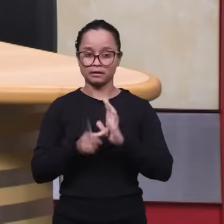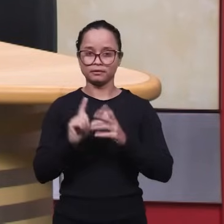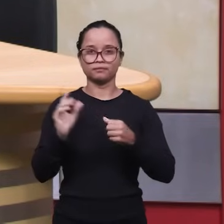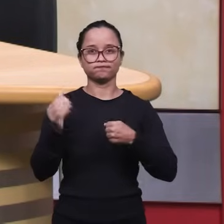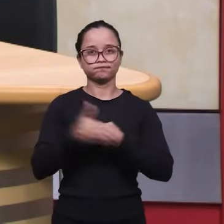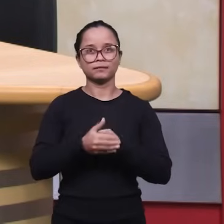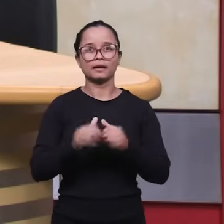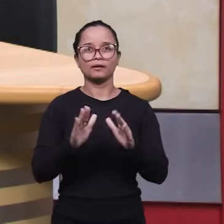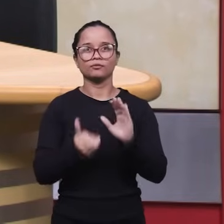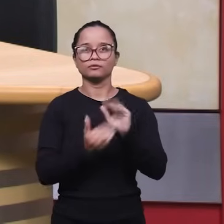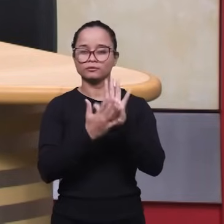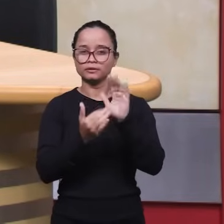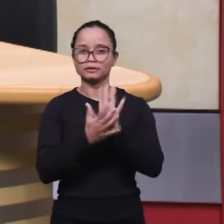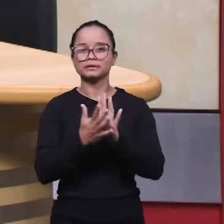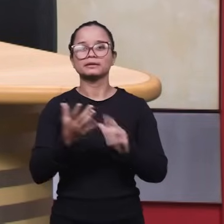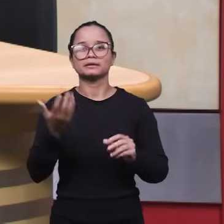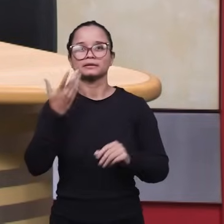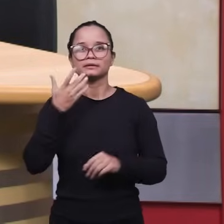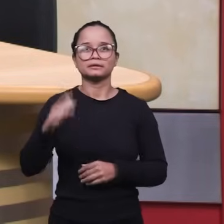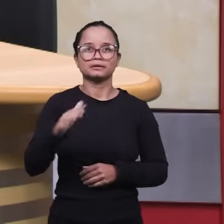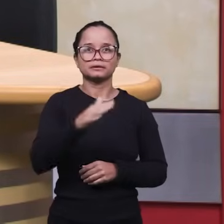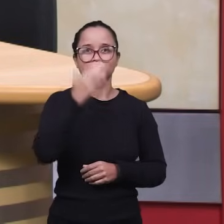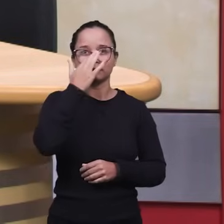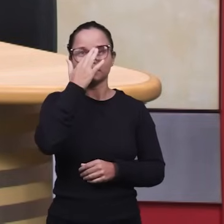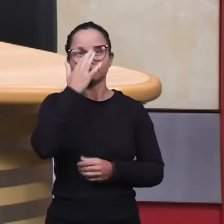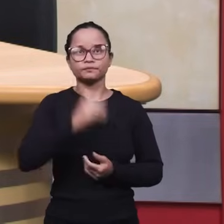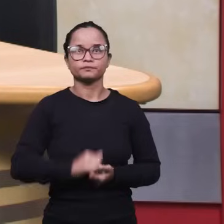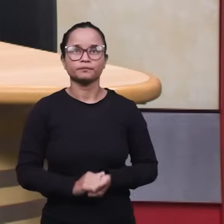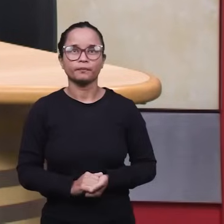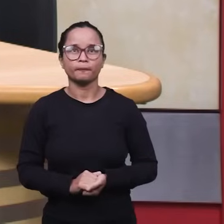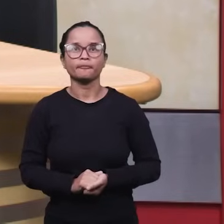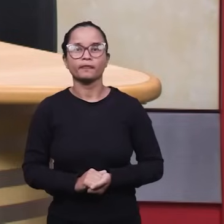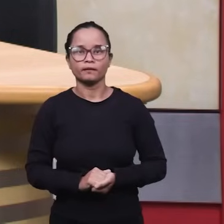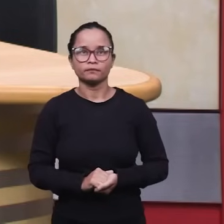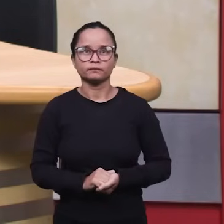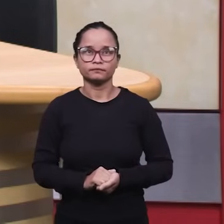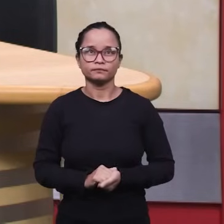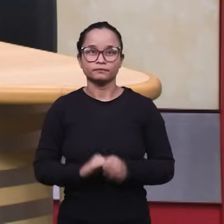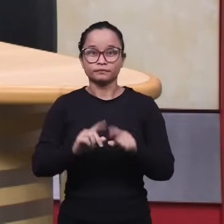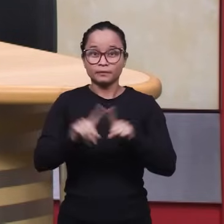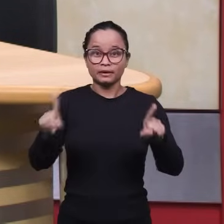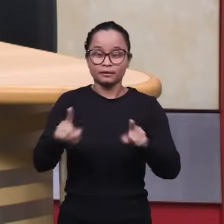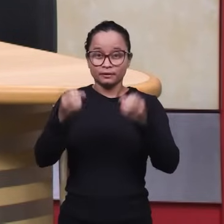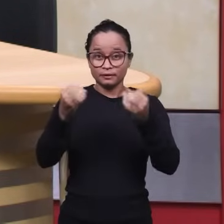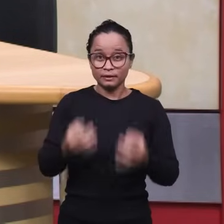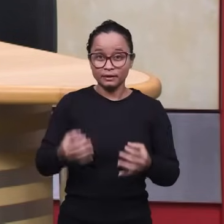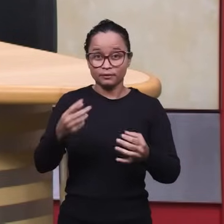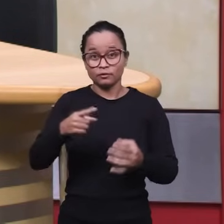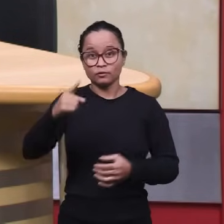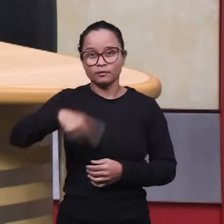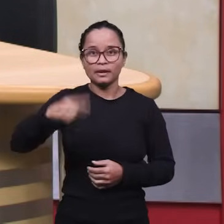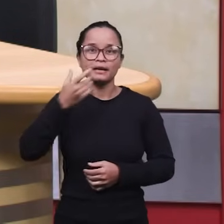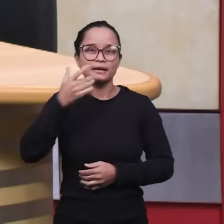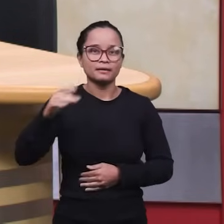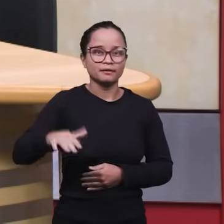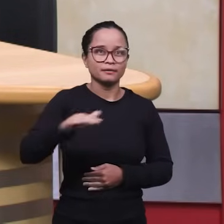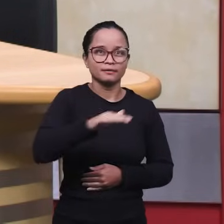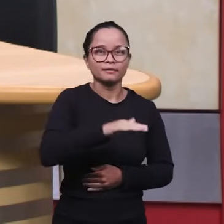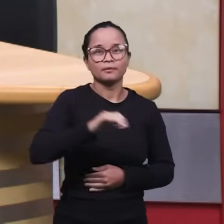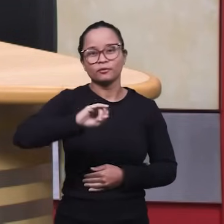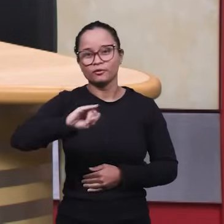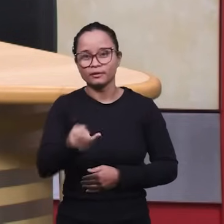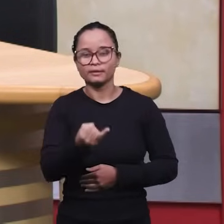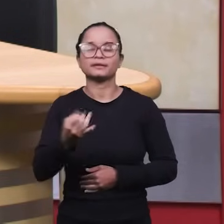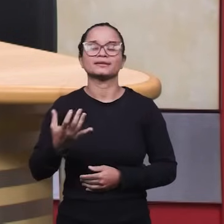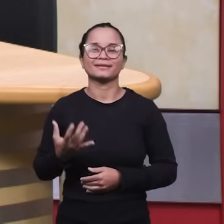menos. E que é bíblico também, o tesouro que estava escondido foi descoberto. Mas então, só para trazer, as crianças, aproveitar que